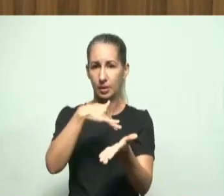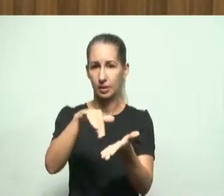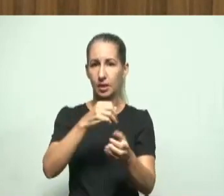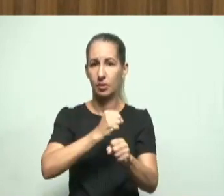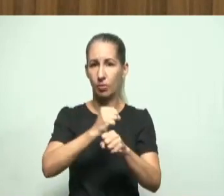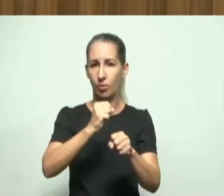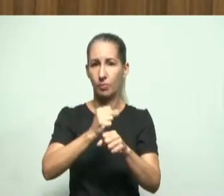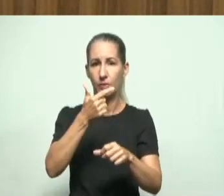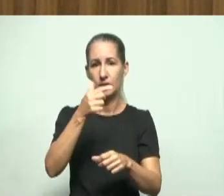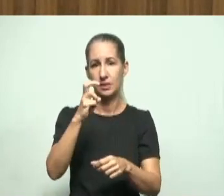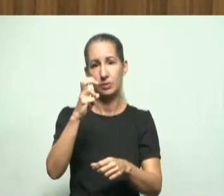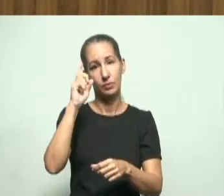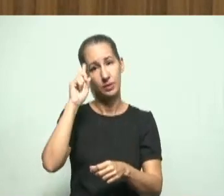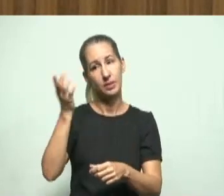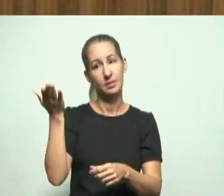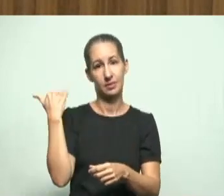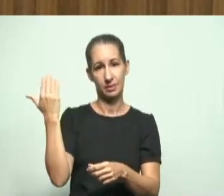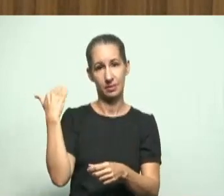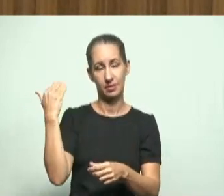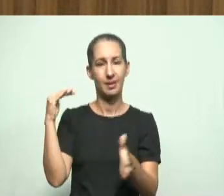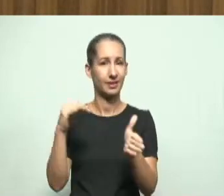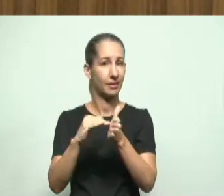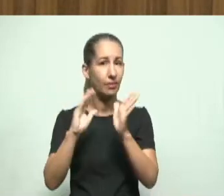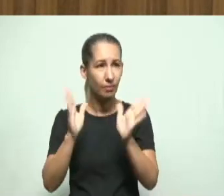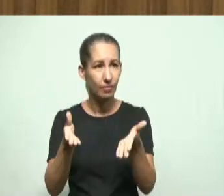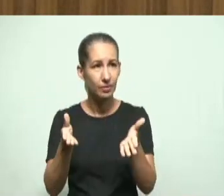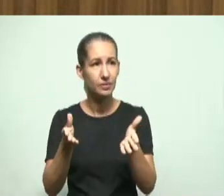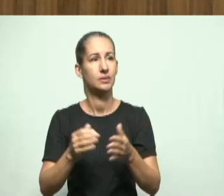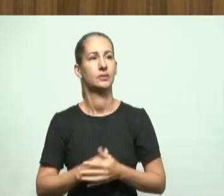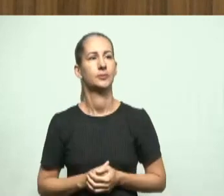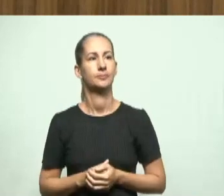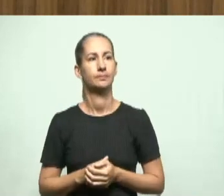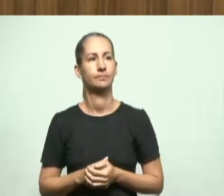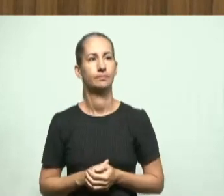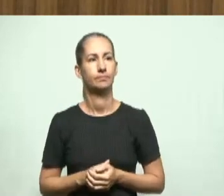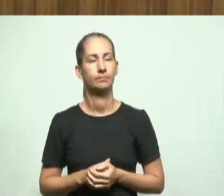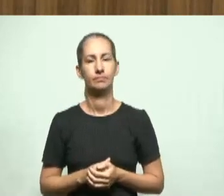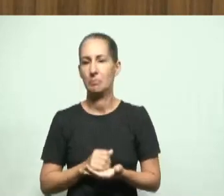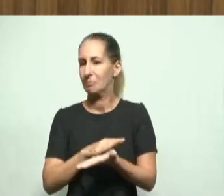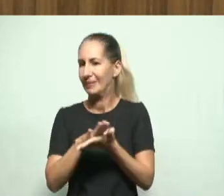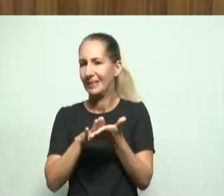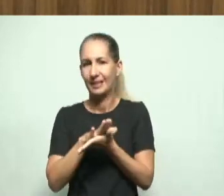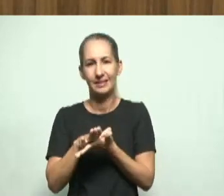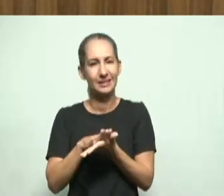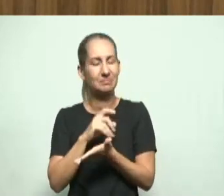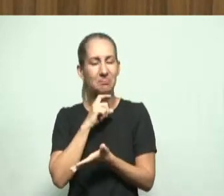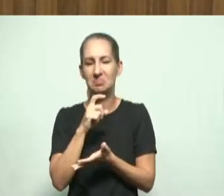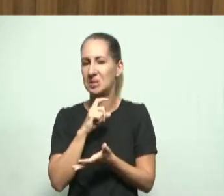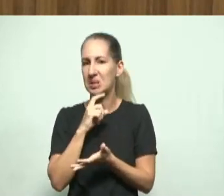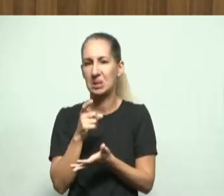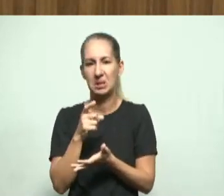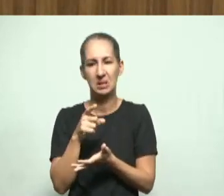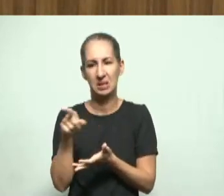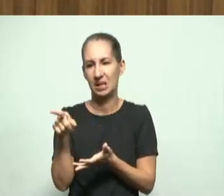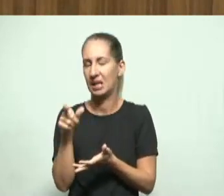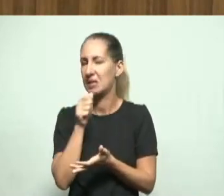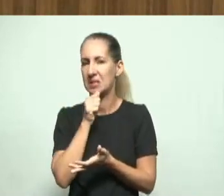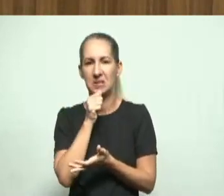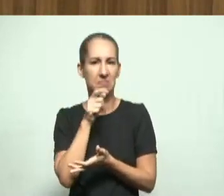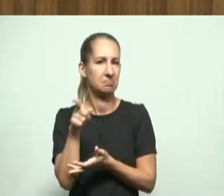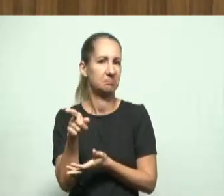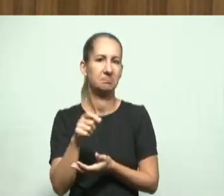há 25 dias atrás. Até agora, não foi ninguém da secretaria do nosso bairro ainda,